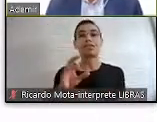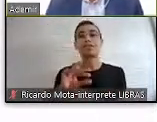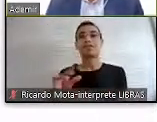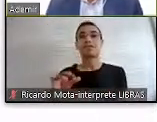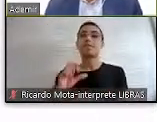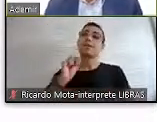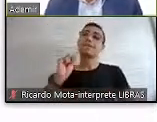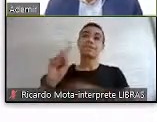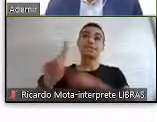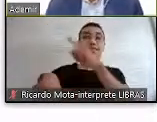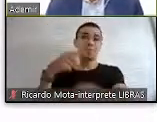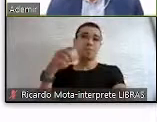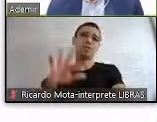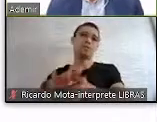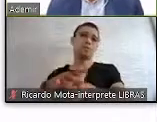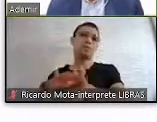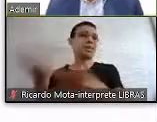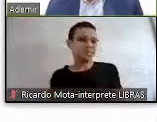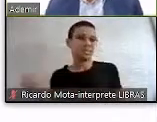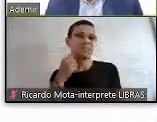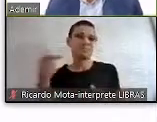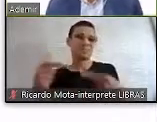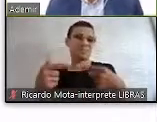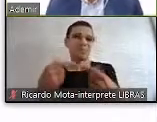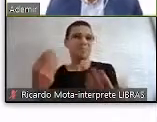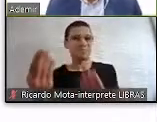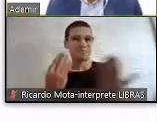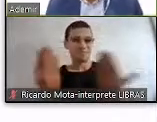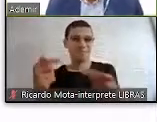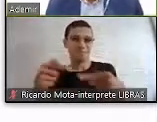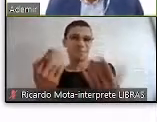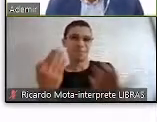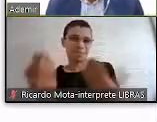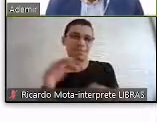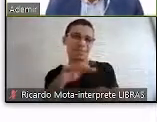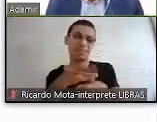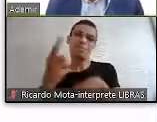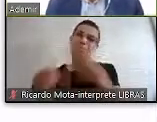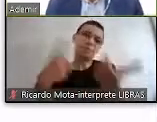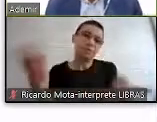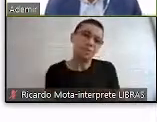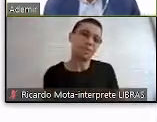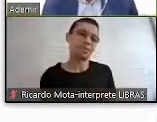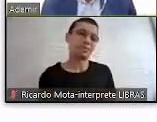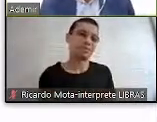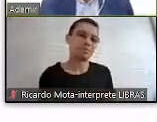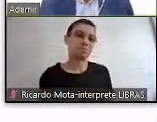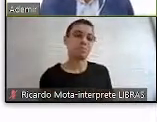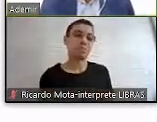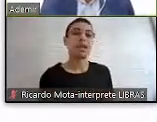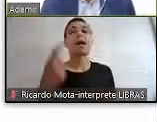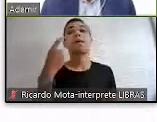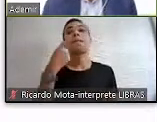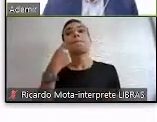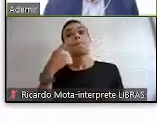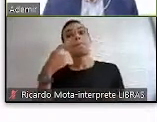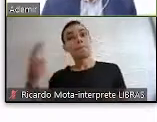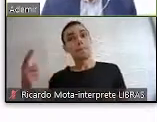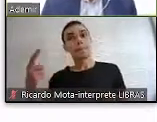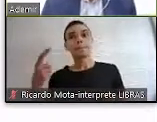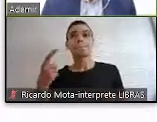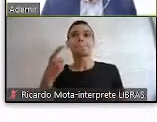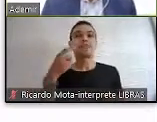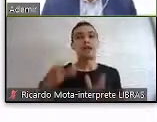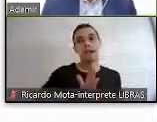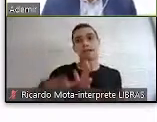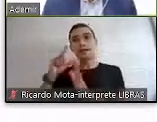comprometido, depois de doente, depois de ter alguns sintomas. A preventiva busca diminuir o risco,